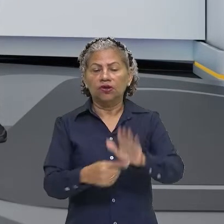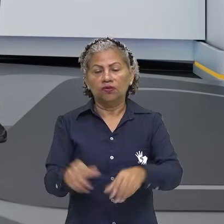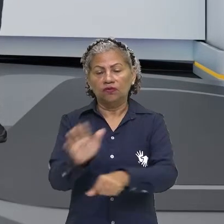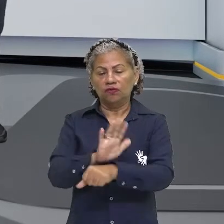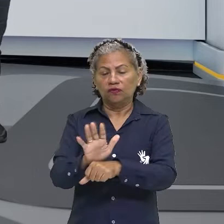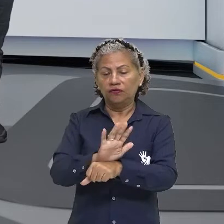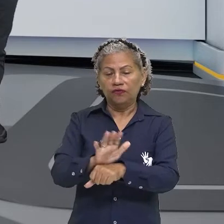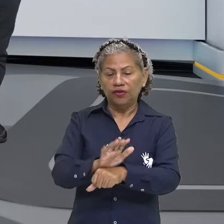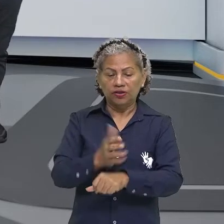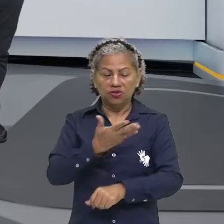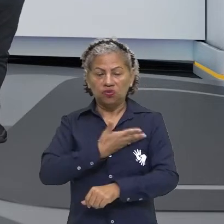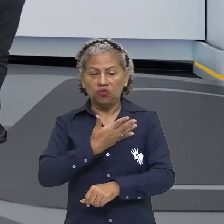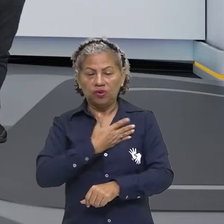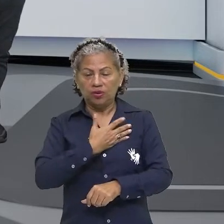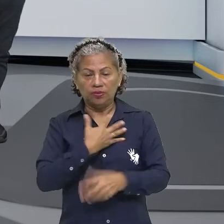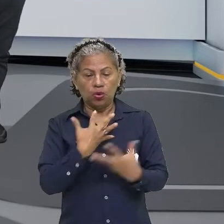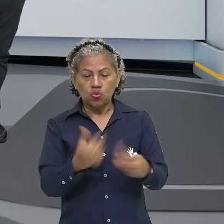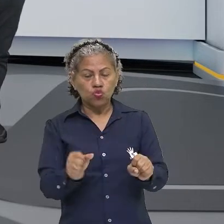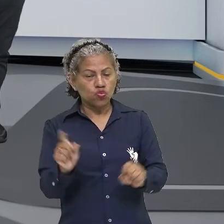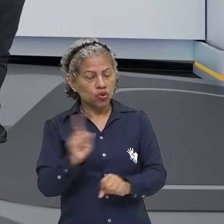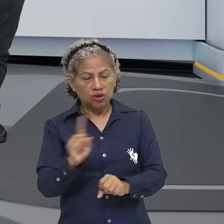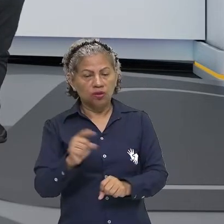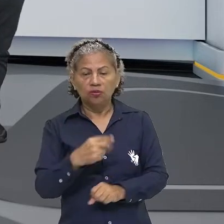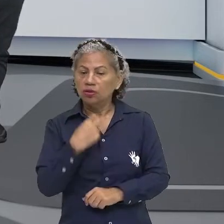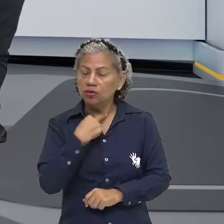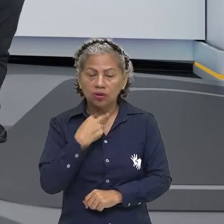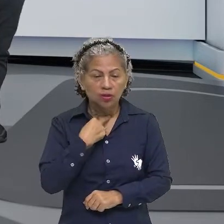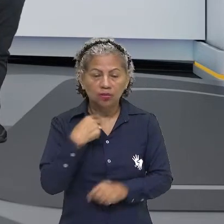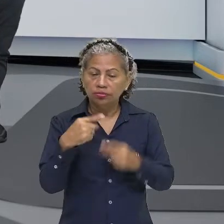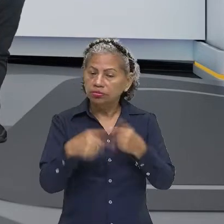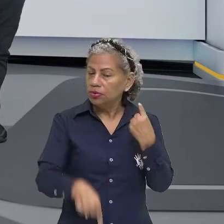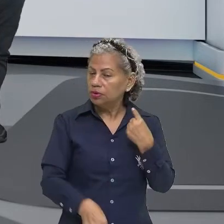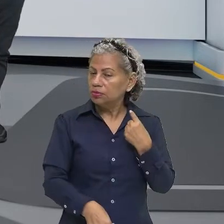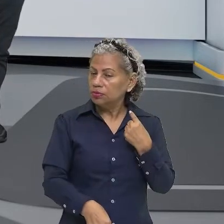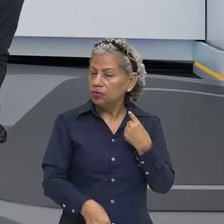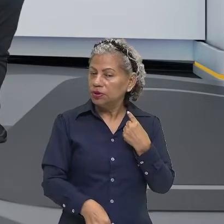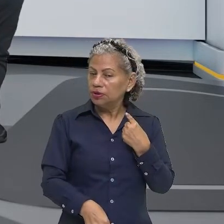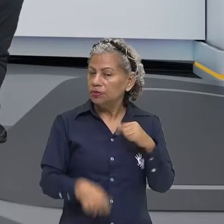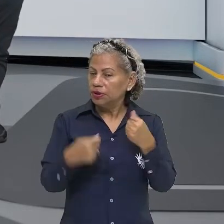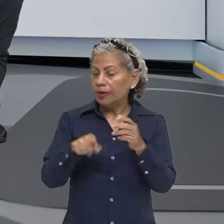autorização deles, tá? Muito cuidado com isso, a gente já viu nas outras aulas também,